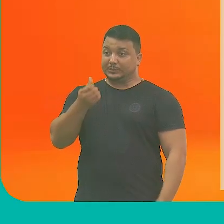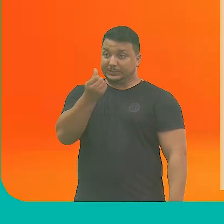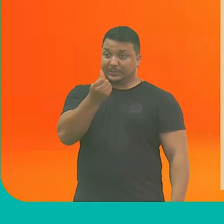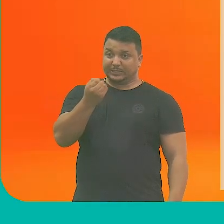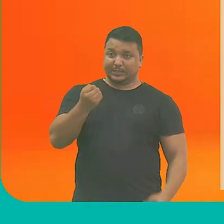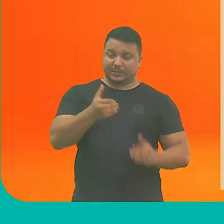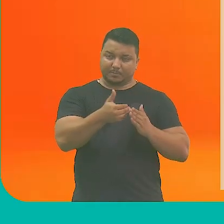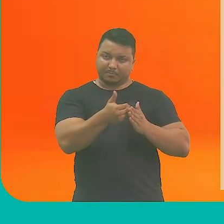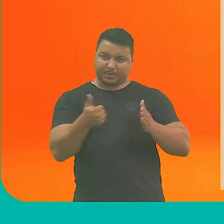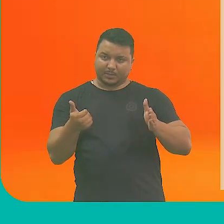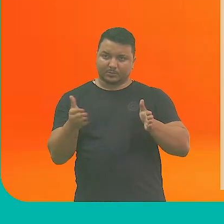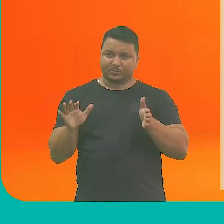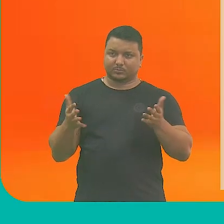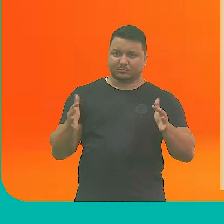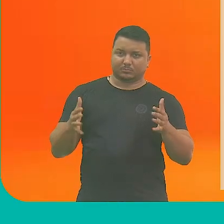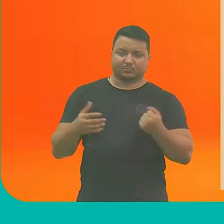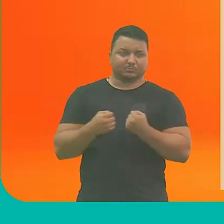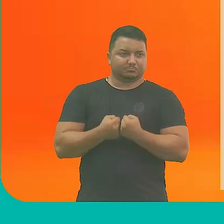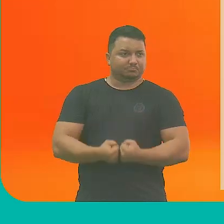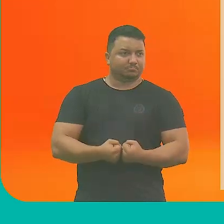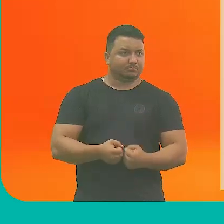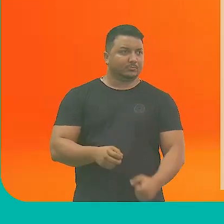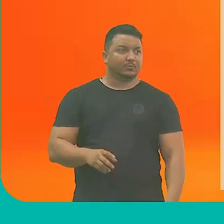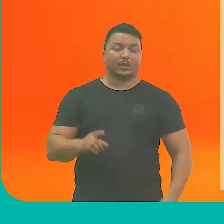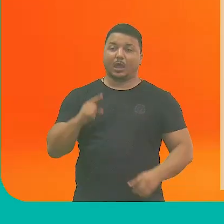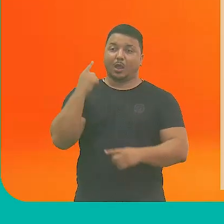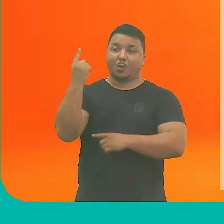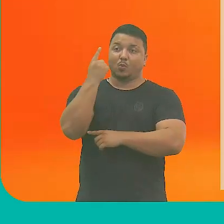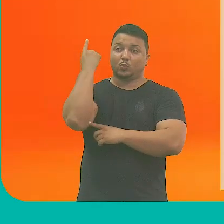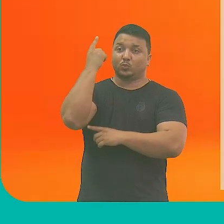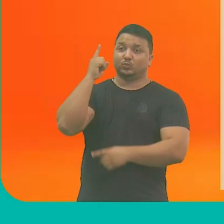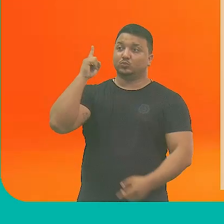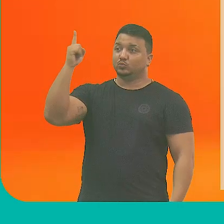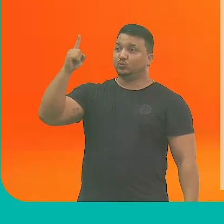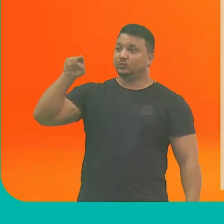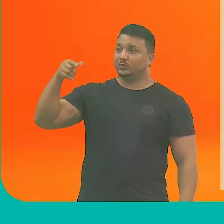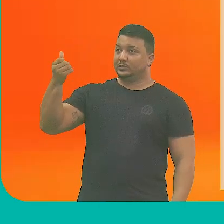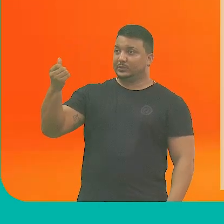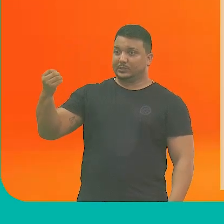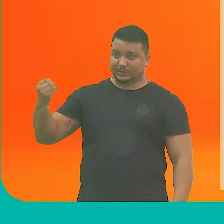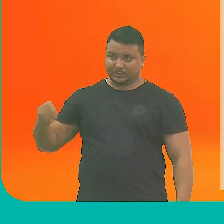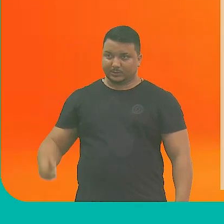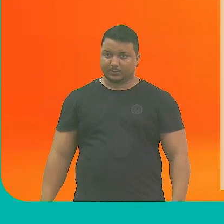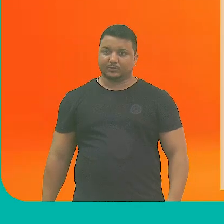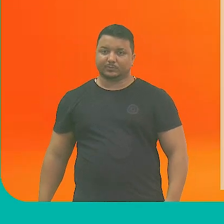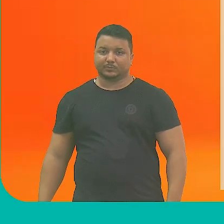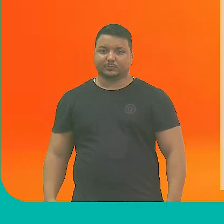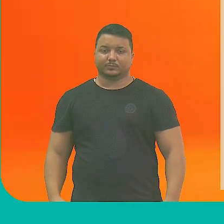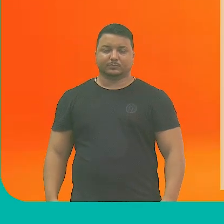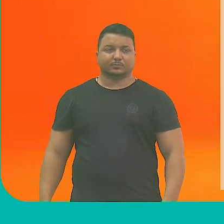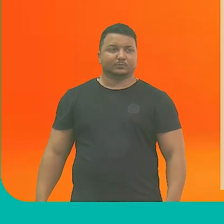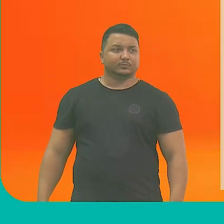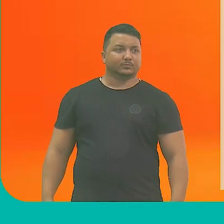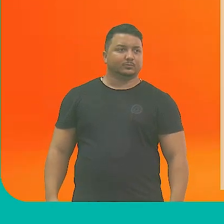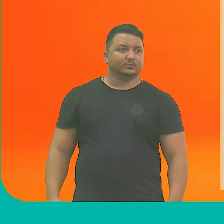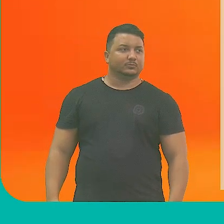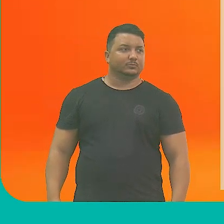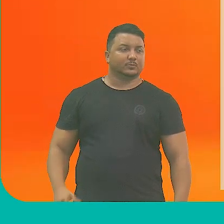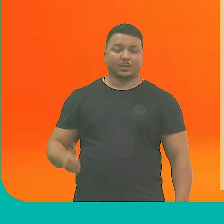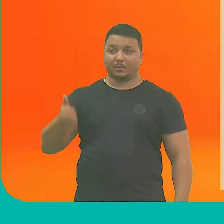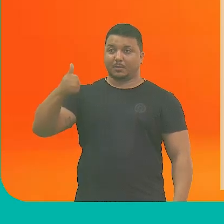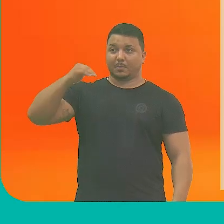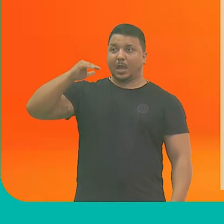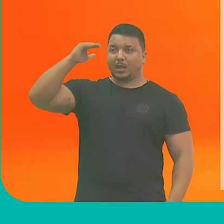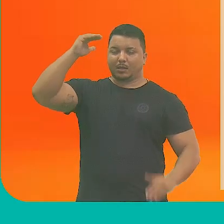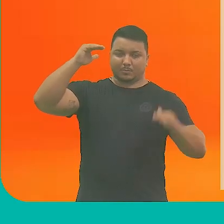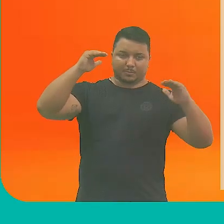60 quilos, não é? E a altura do cabo é 1,60. Ele é um cabo mais alto, mais